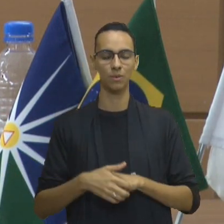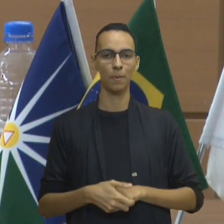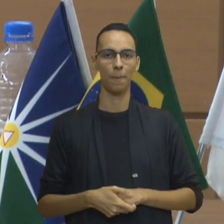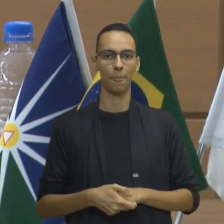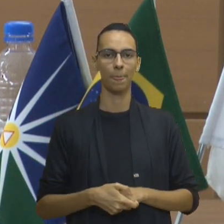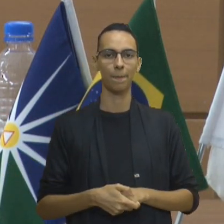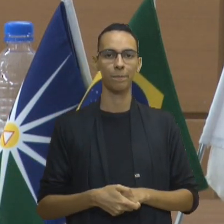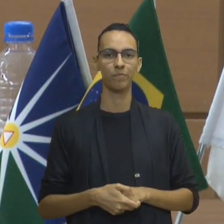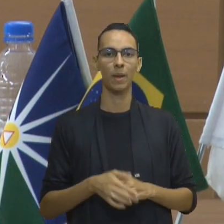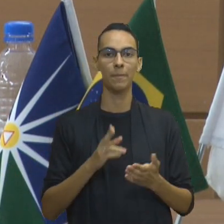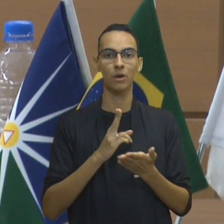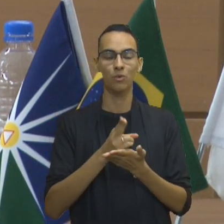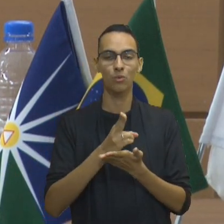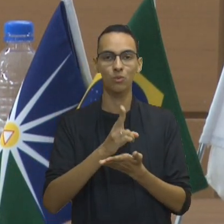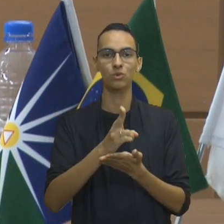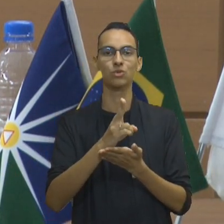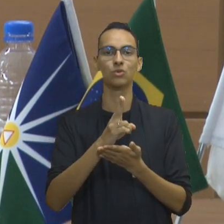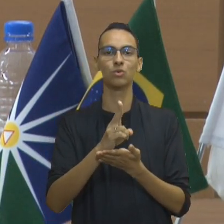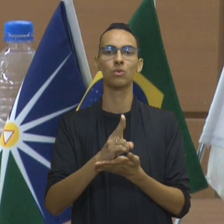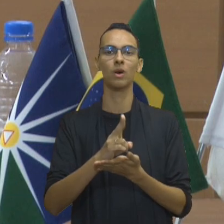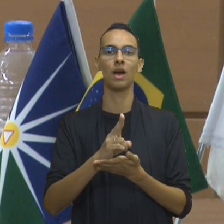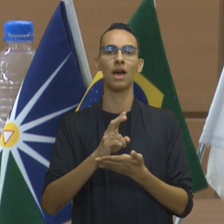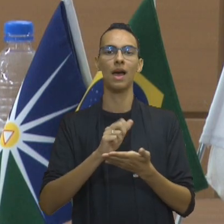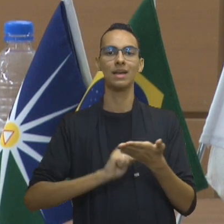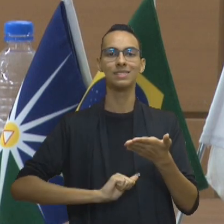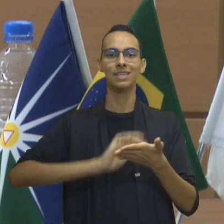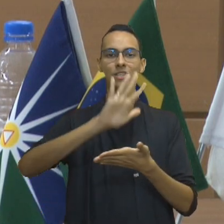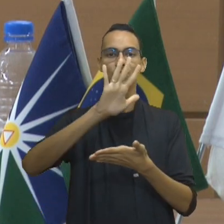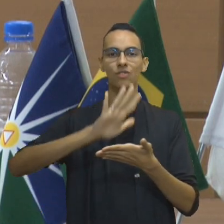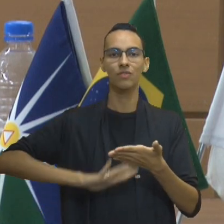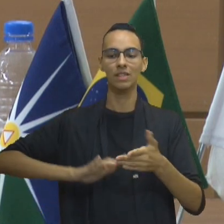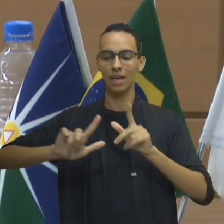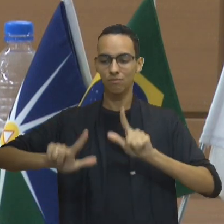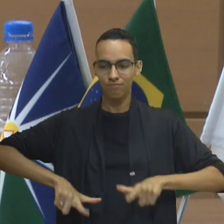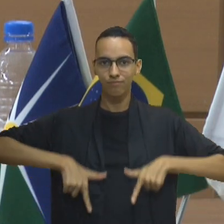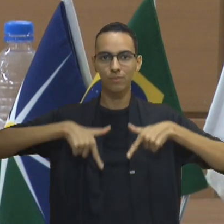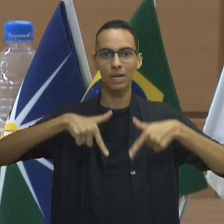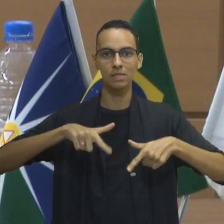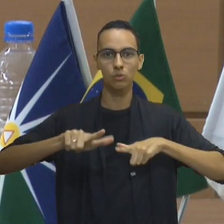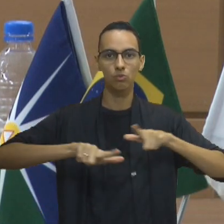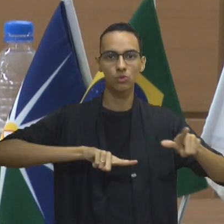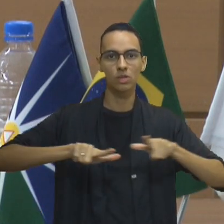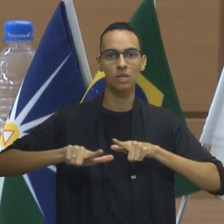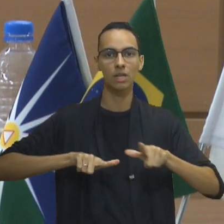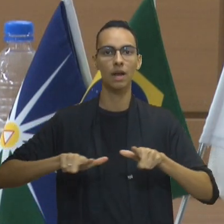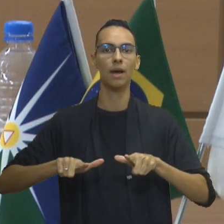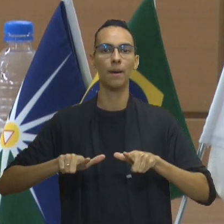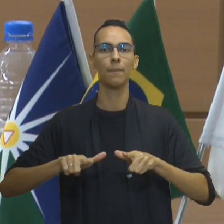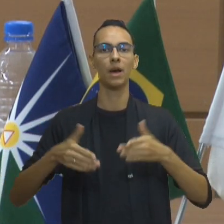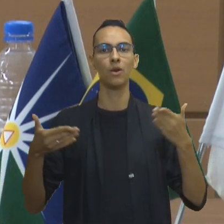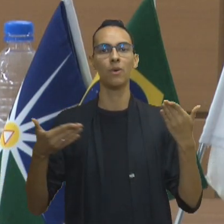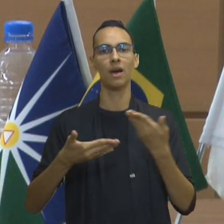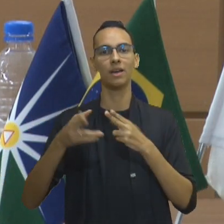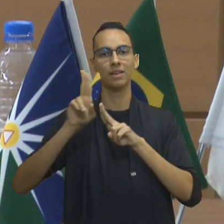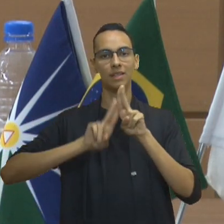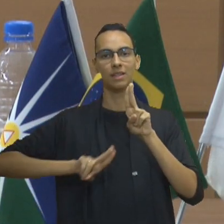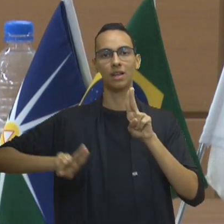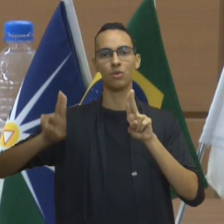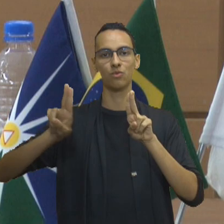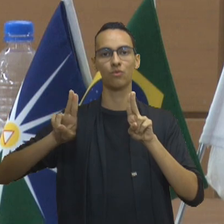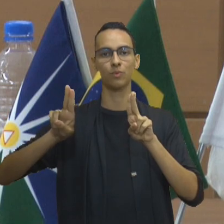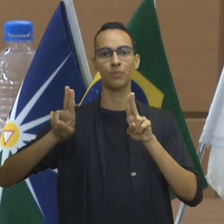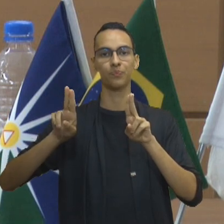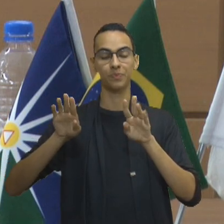a continuidade das atividades essenciais da instituição.